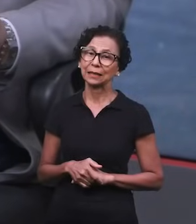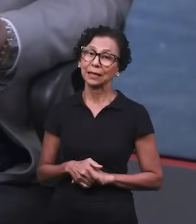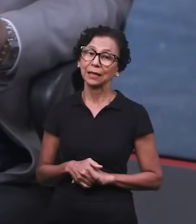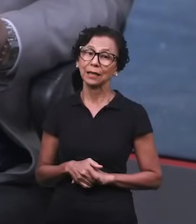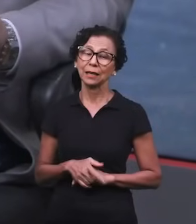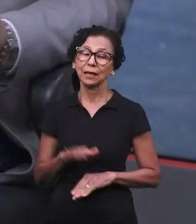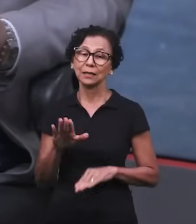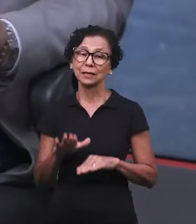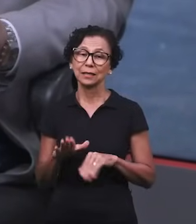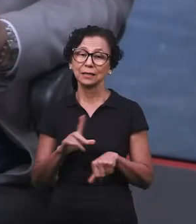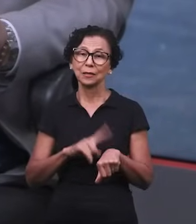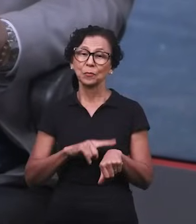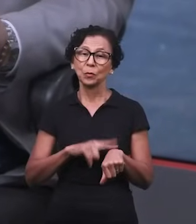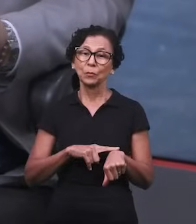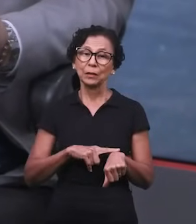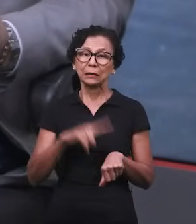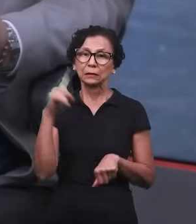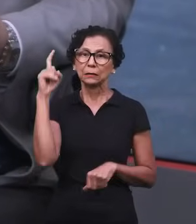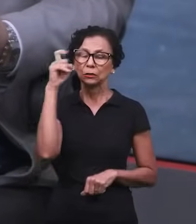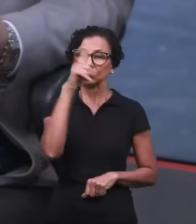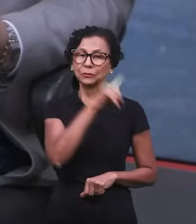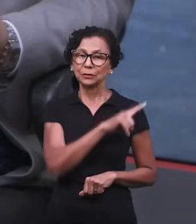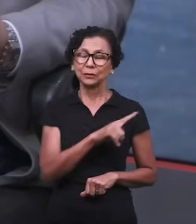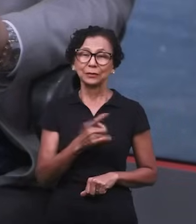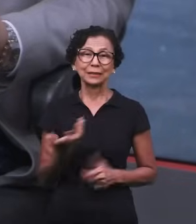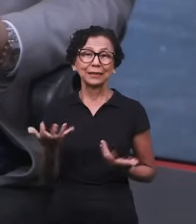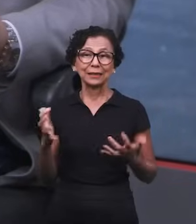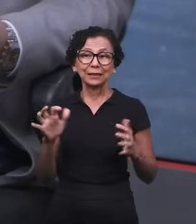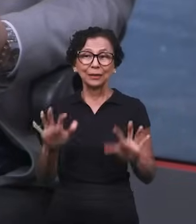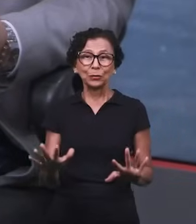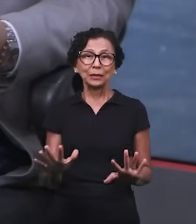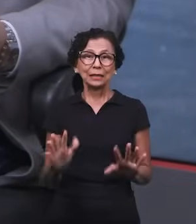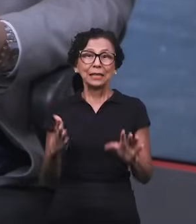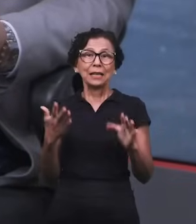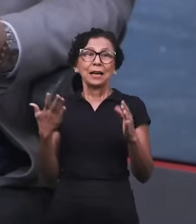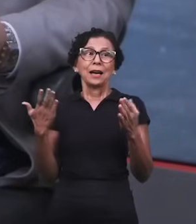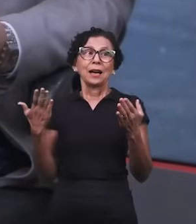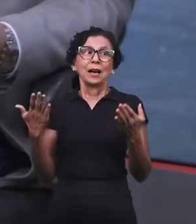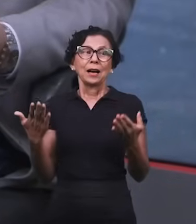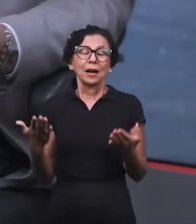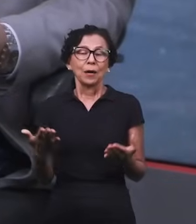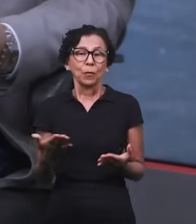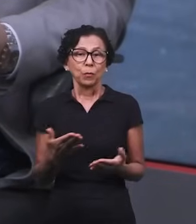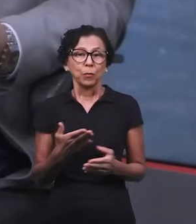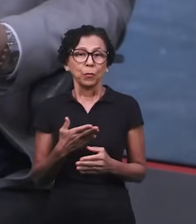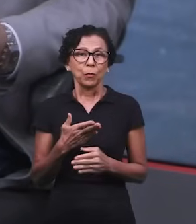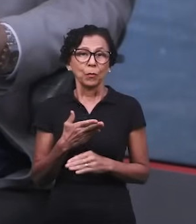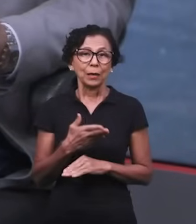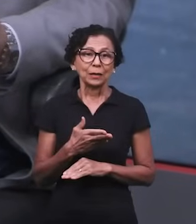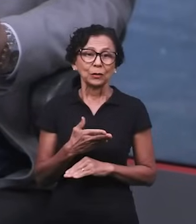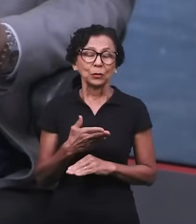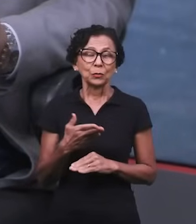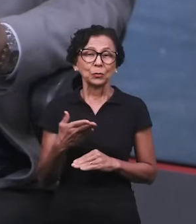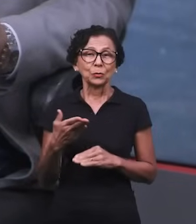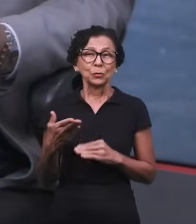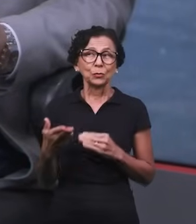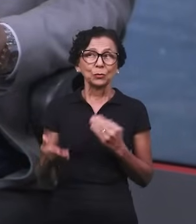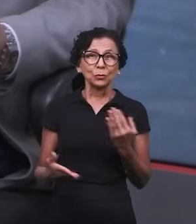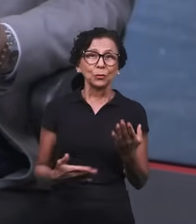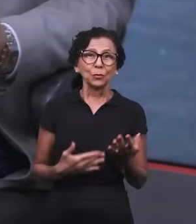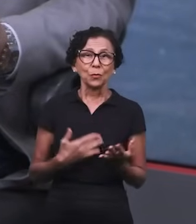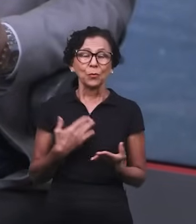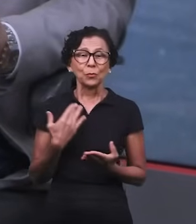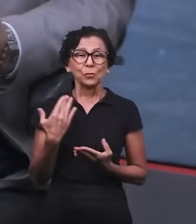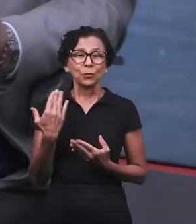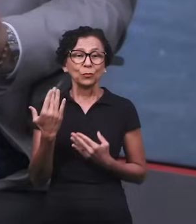você, tendo entrado numa situação que não deveria ter entrado, você tentar dar bom testemunho porque você